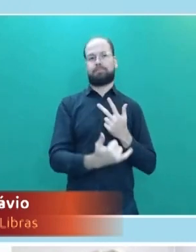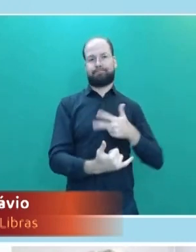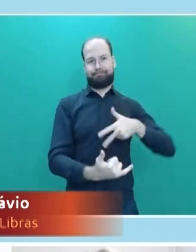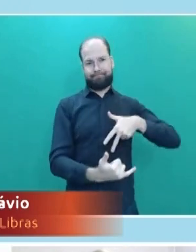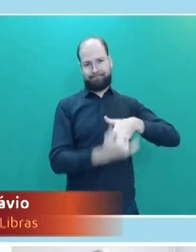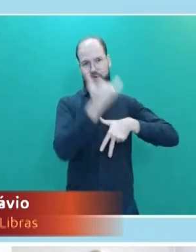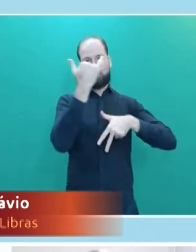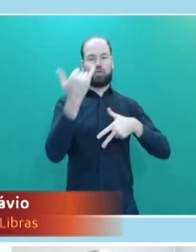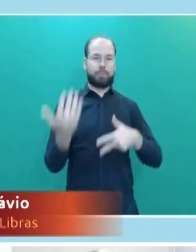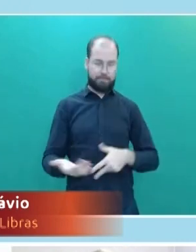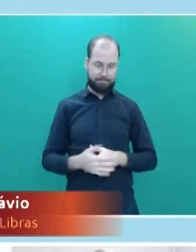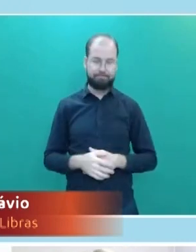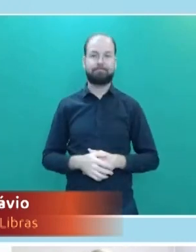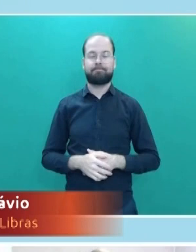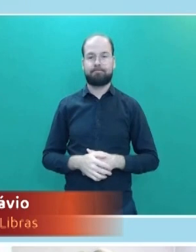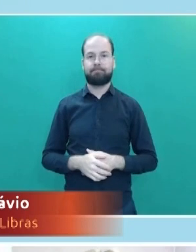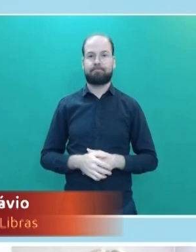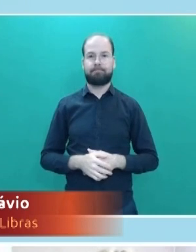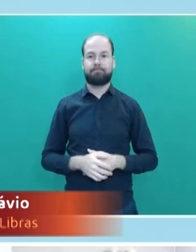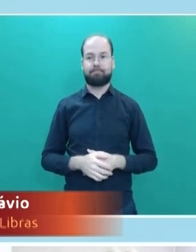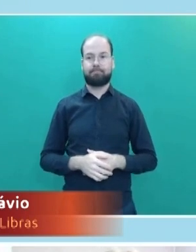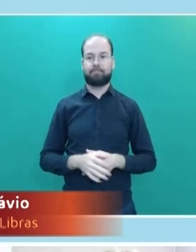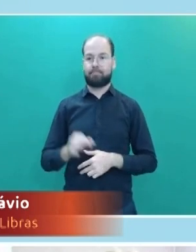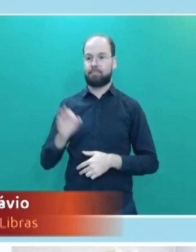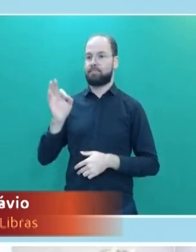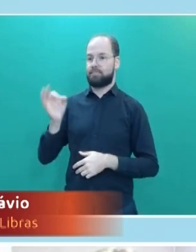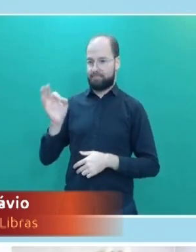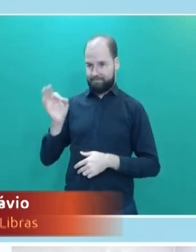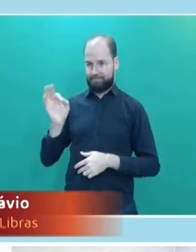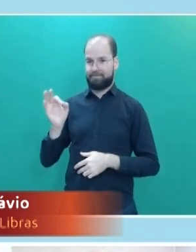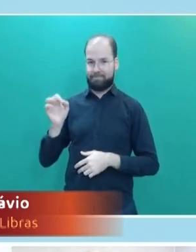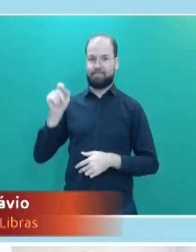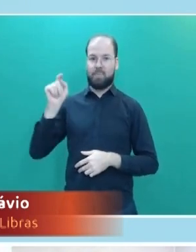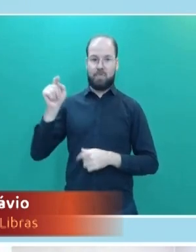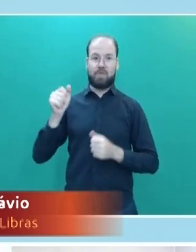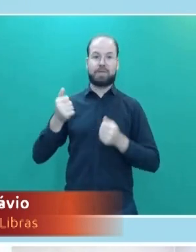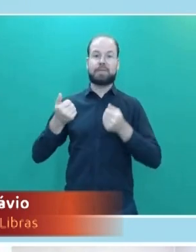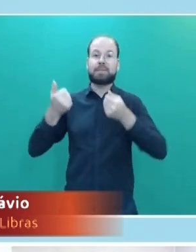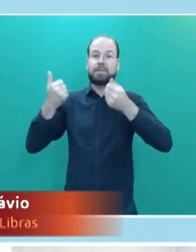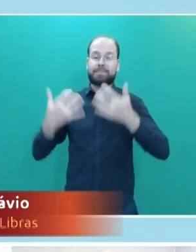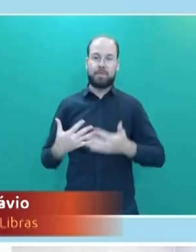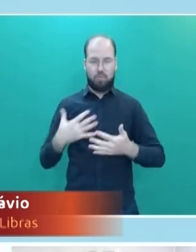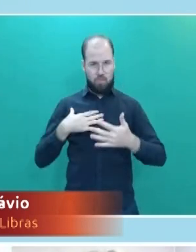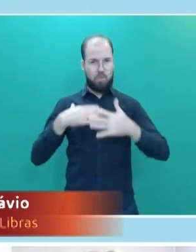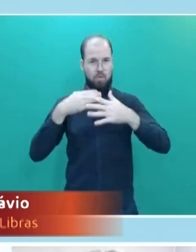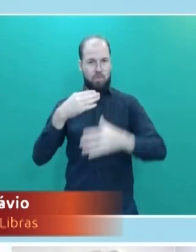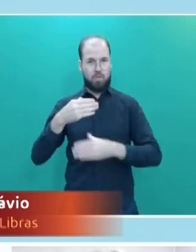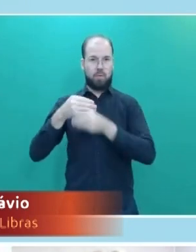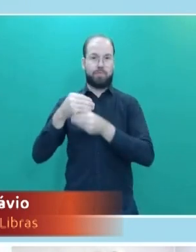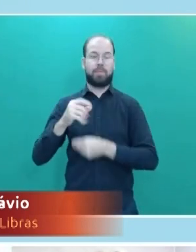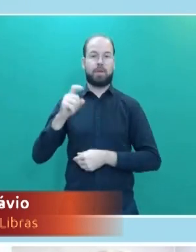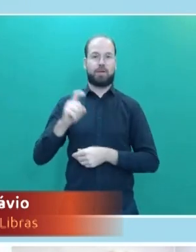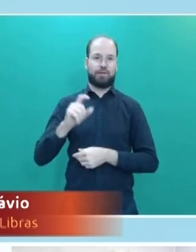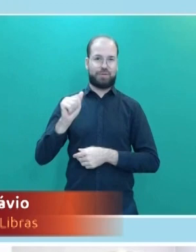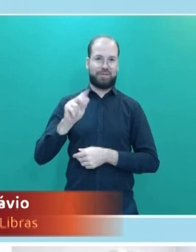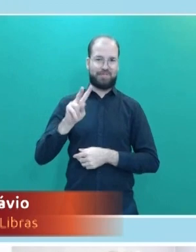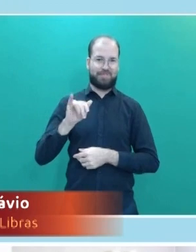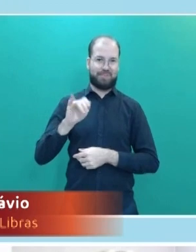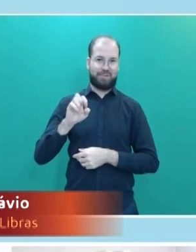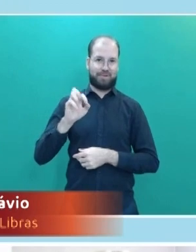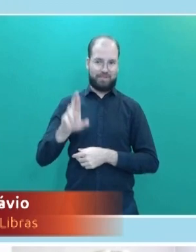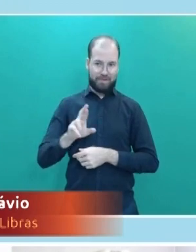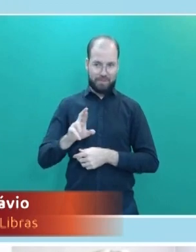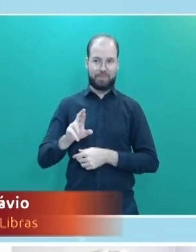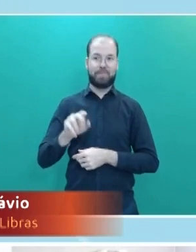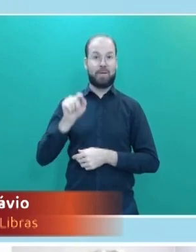Era justamente, pegando o que você falou e o gancho que o doutor Xavier falou, o senhor talvez não seja